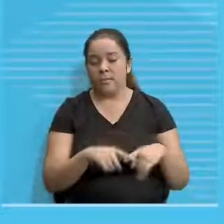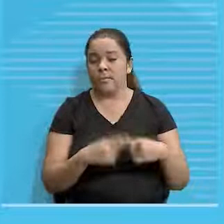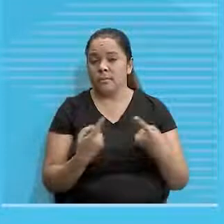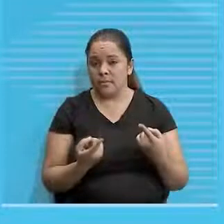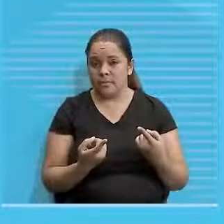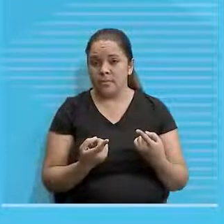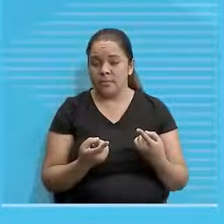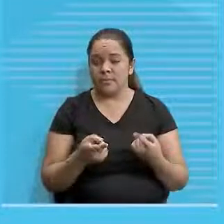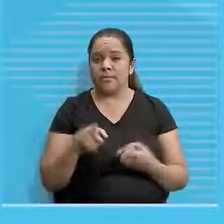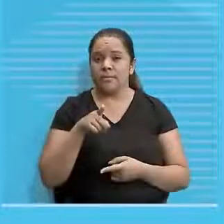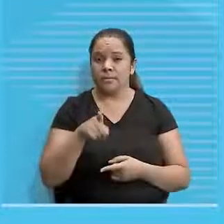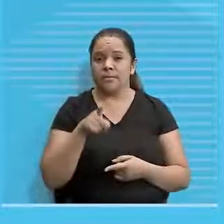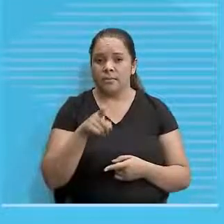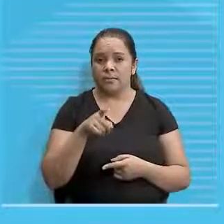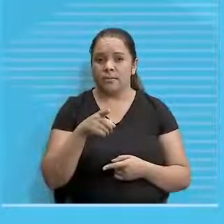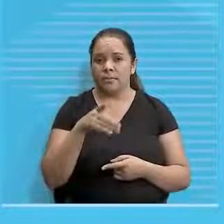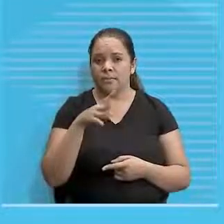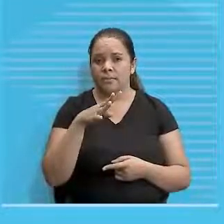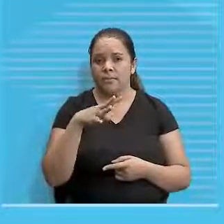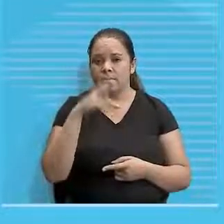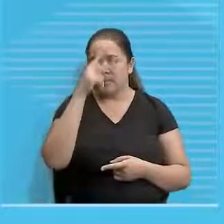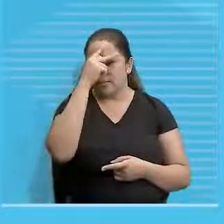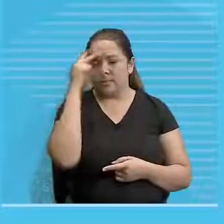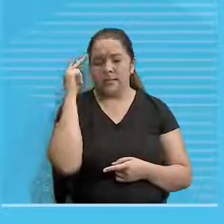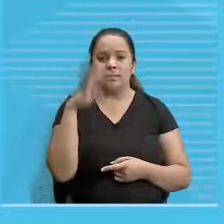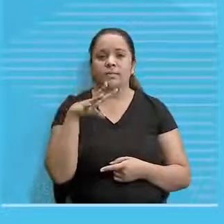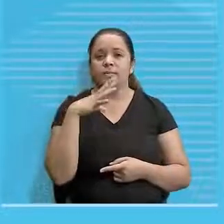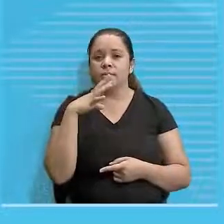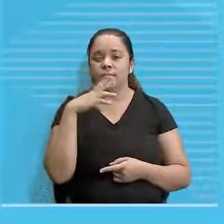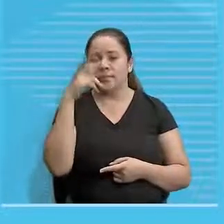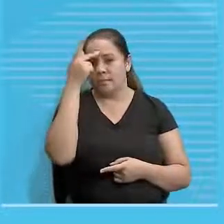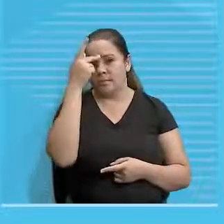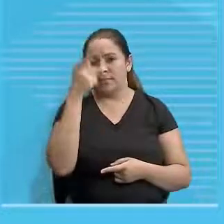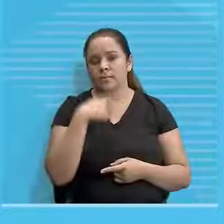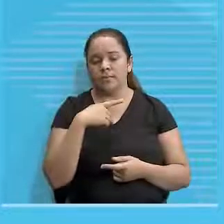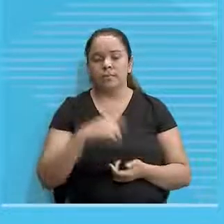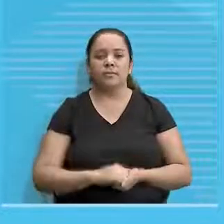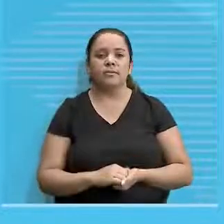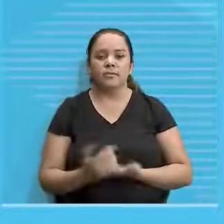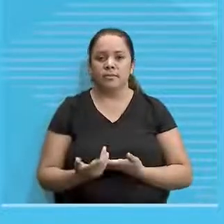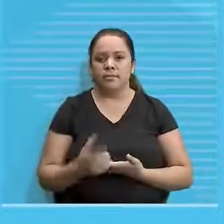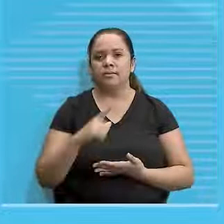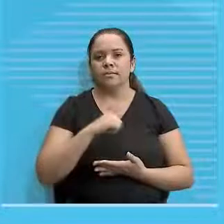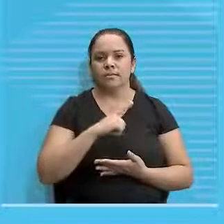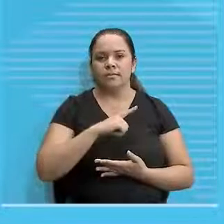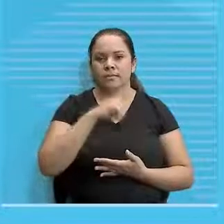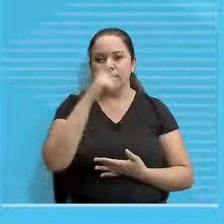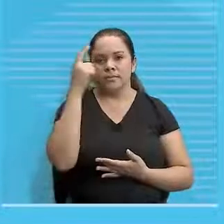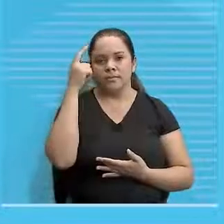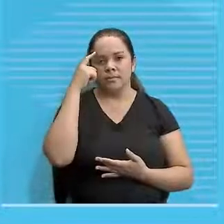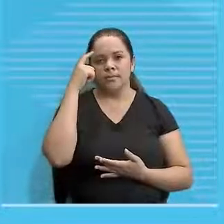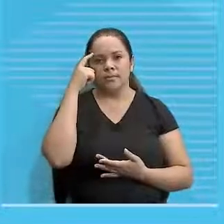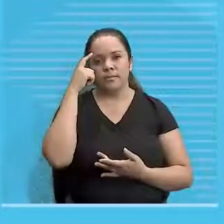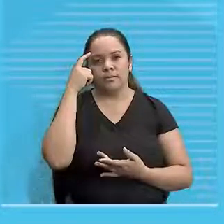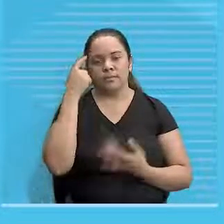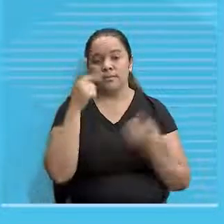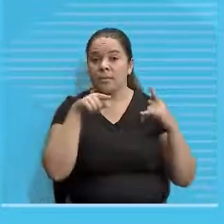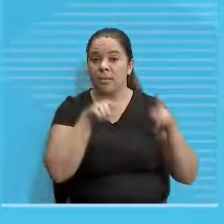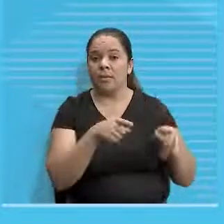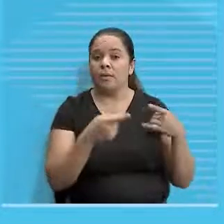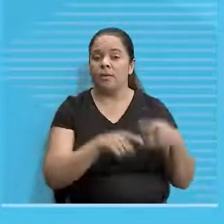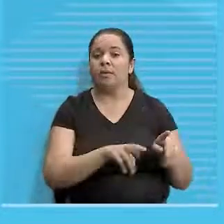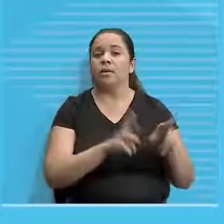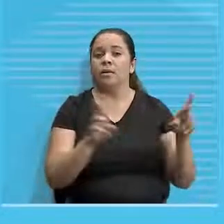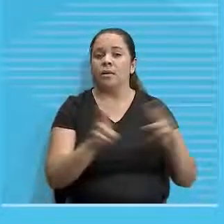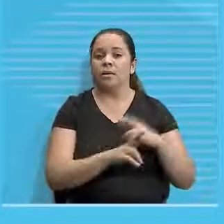que se conhece. É claro que ela vai ter uma forma, um pensamento crítico em relação a ela muito melhor